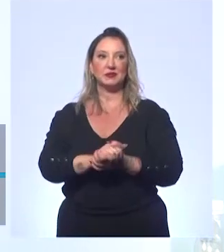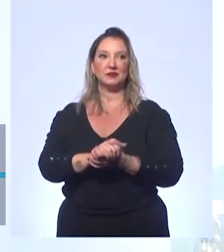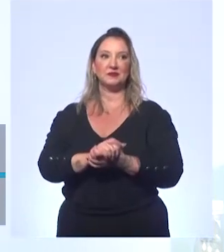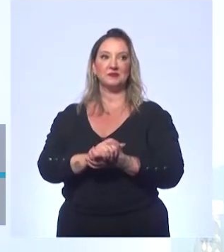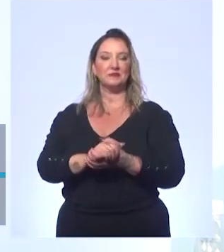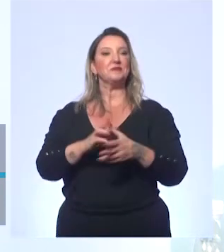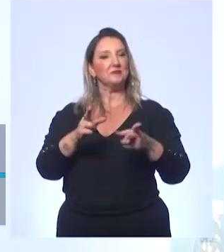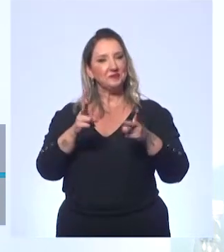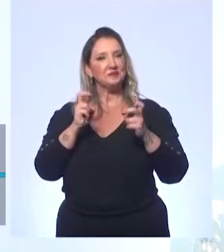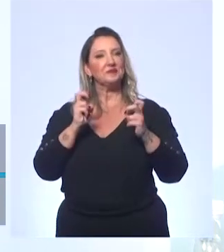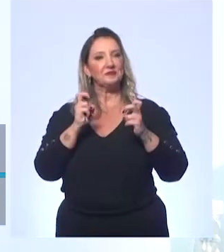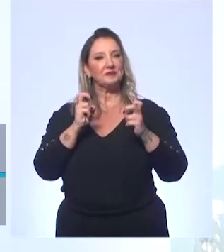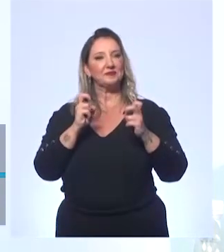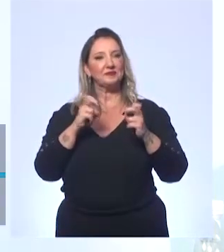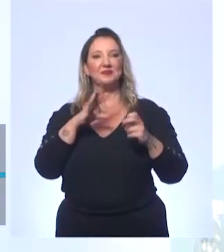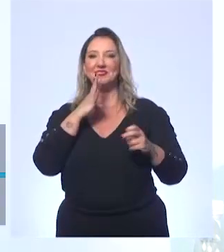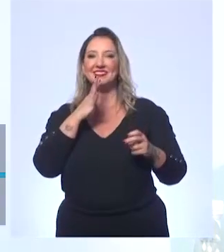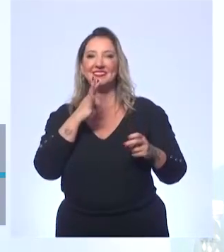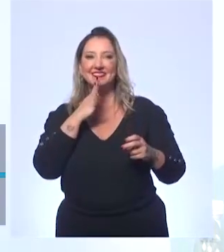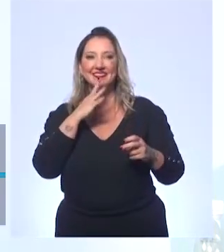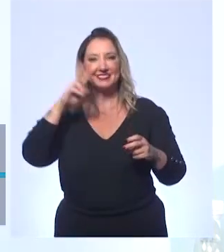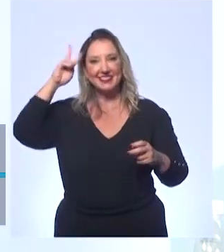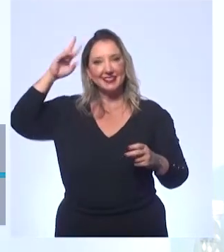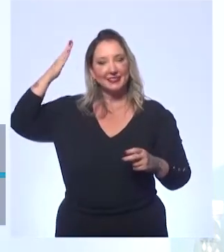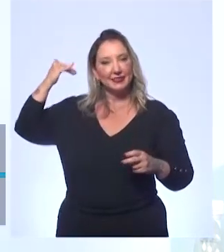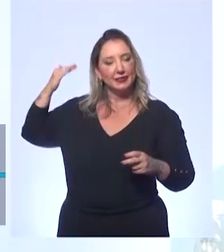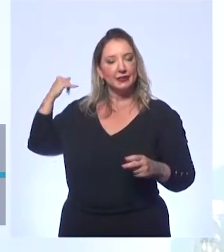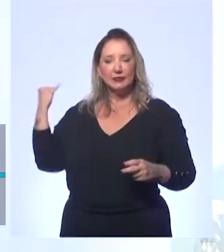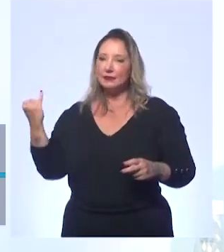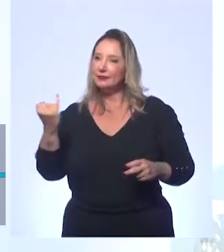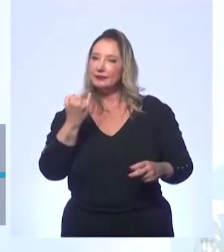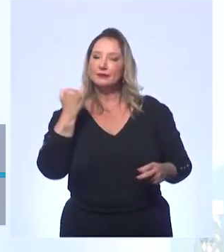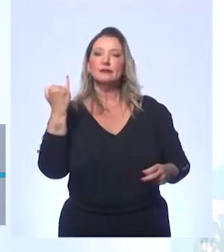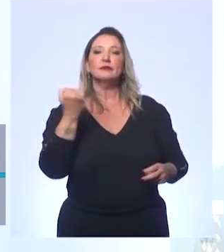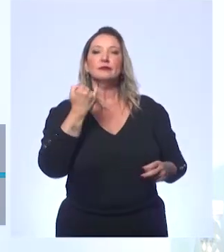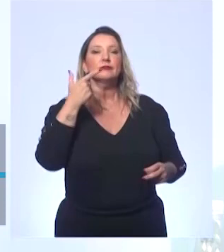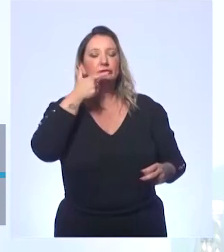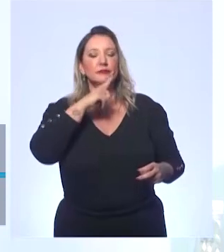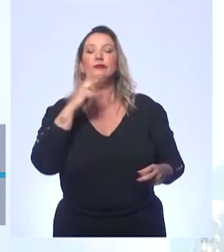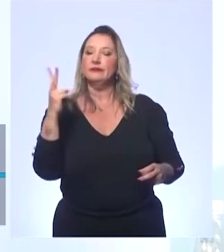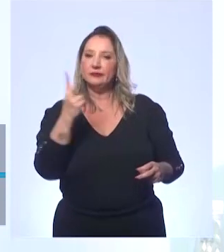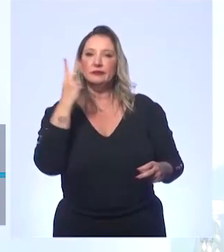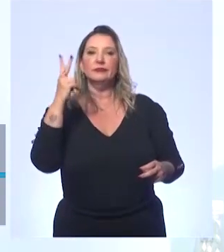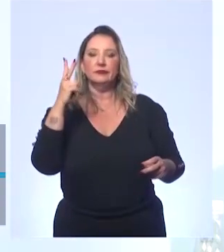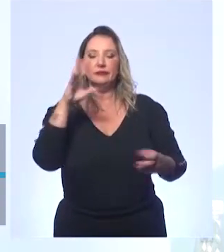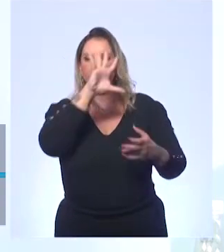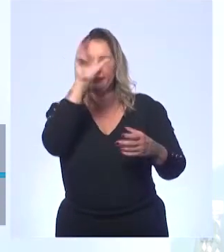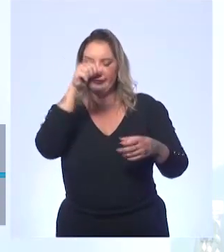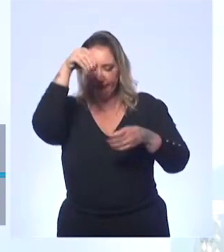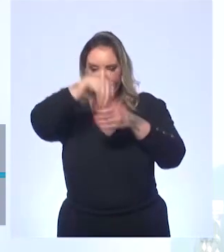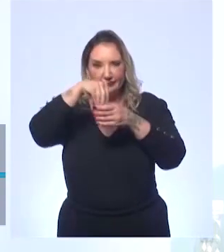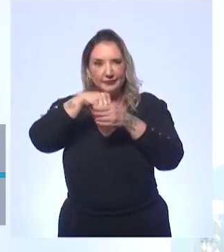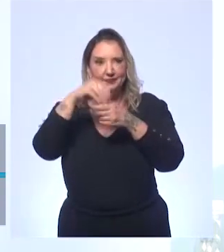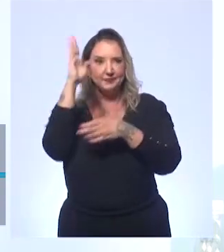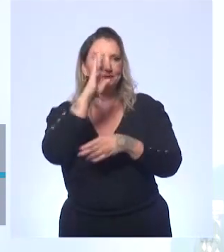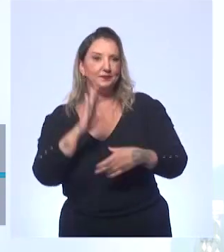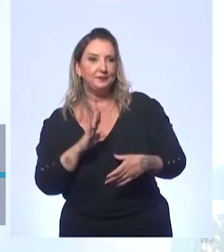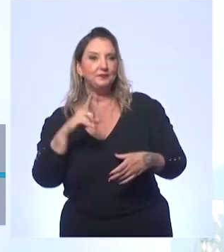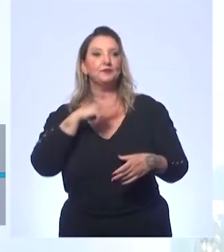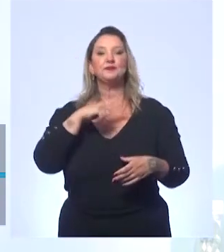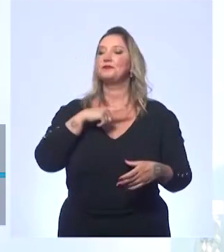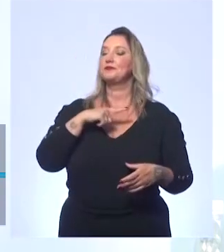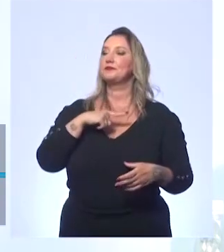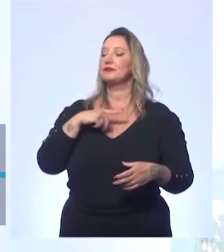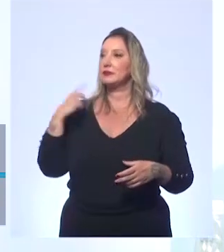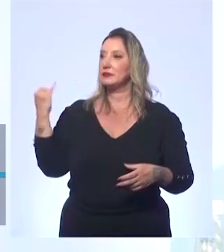essa percepção e esse conhecimento histórico fundamental para que a gente valorize a África no Brasil, para que a gente valorize